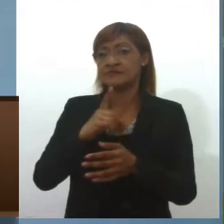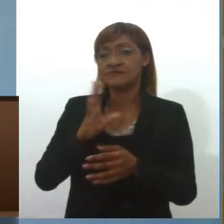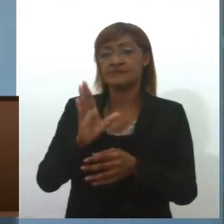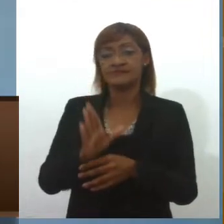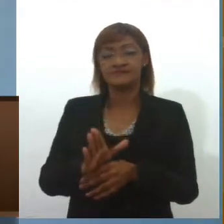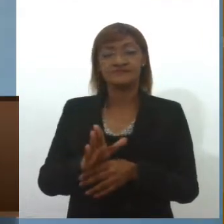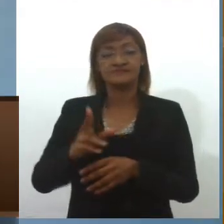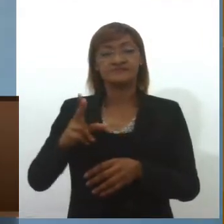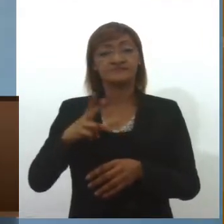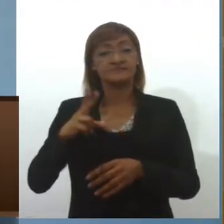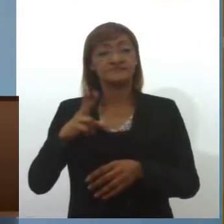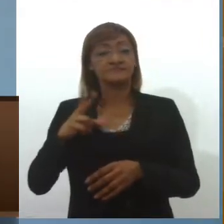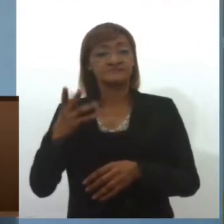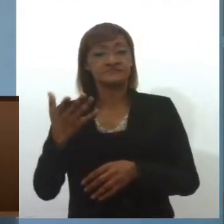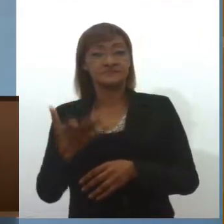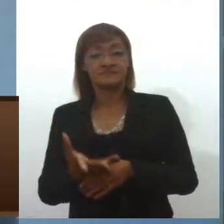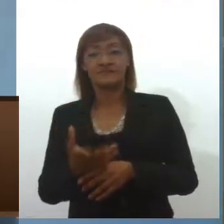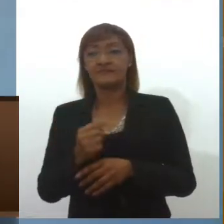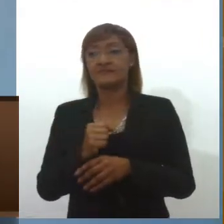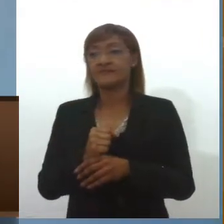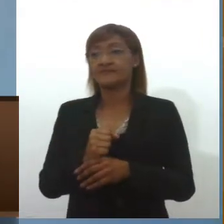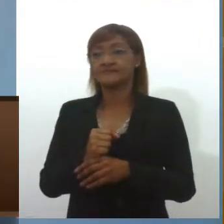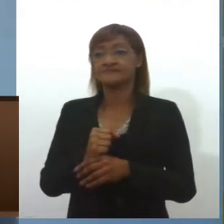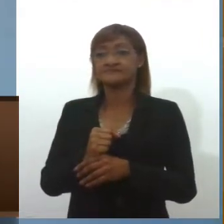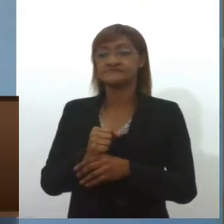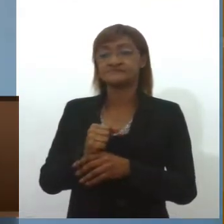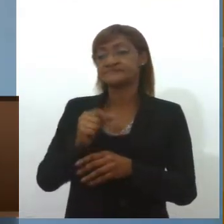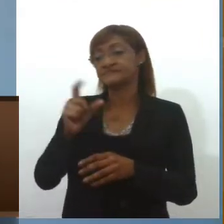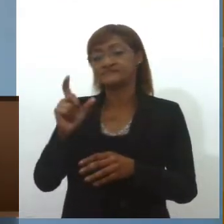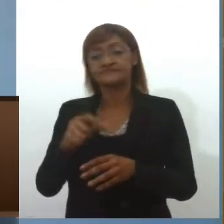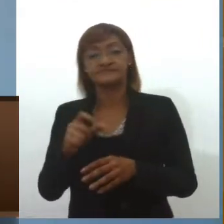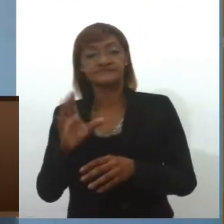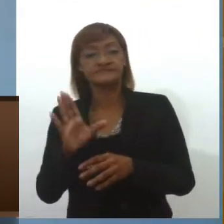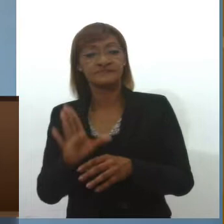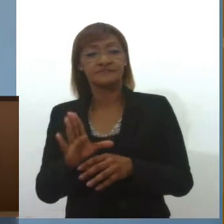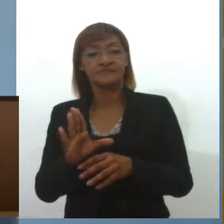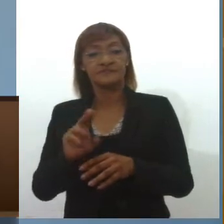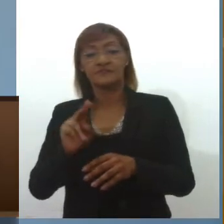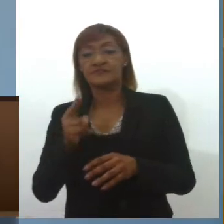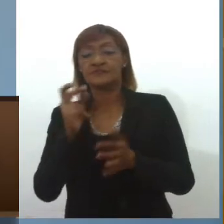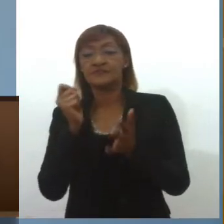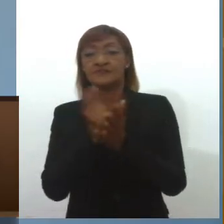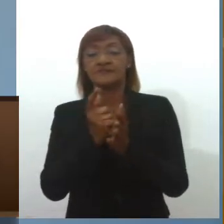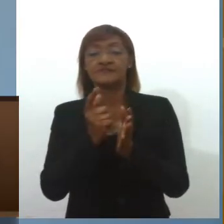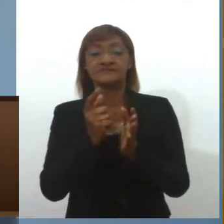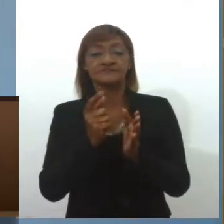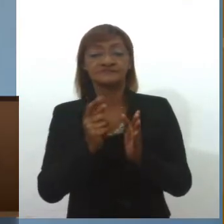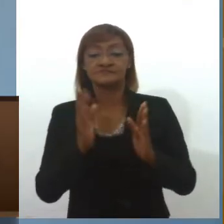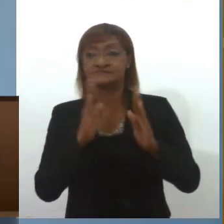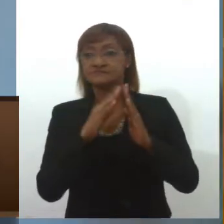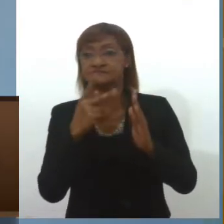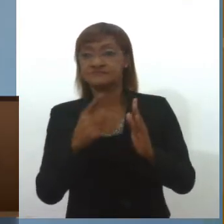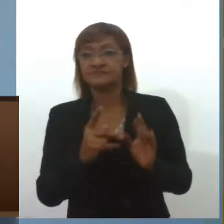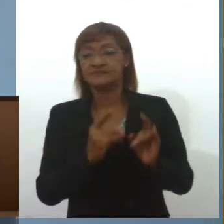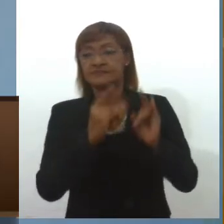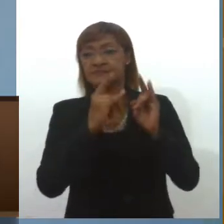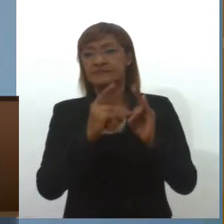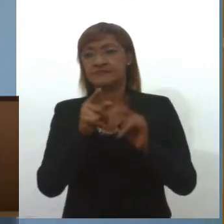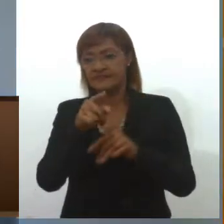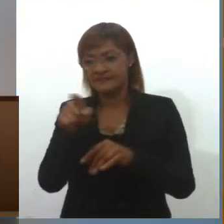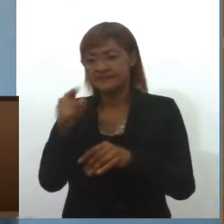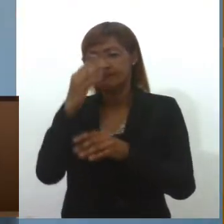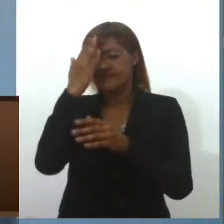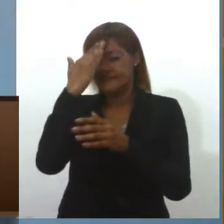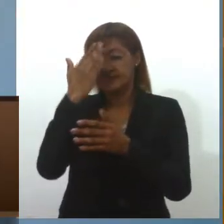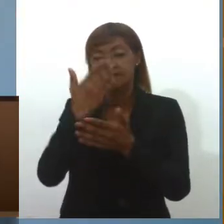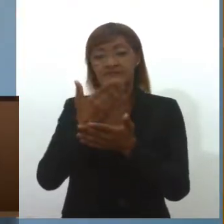pessoal, a aquisição de algum imóvel, coisa que o valha, ainda vai passar por esse desafio adicional. Porque podem ter certeza, os bancos